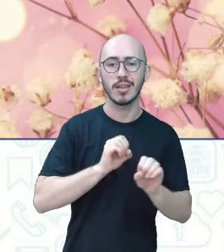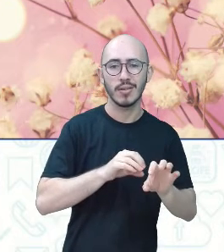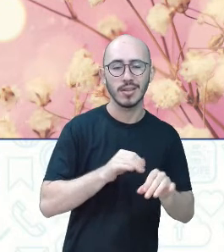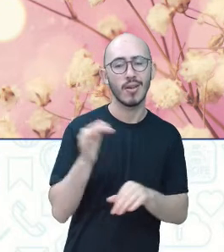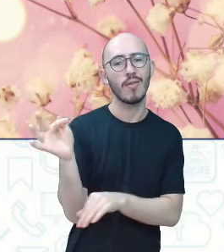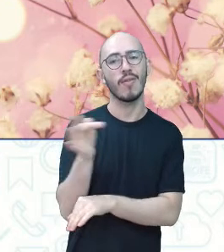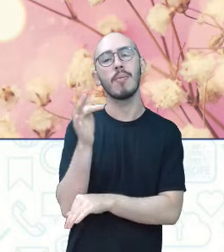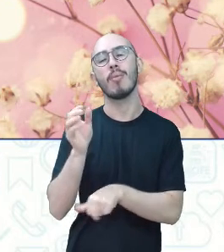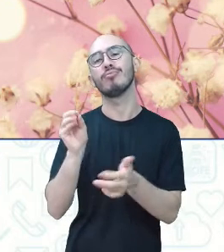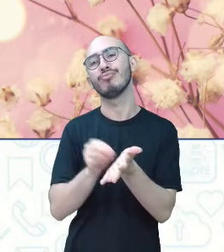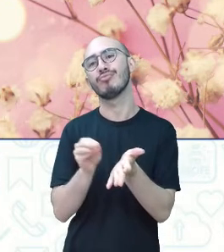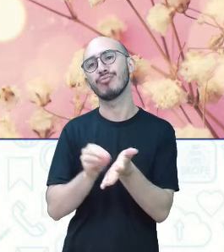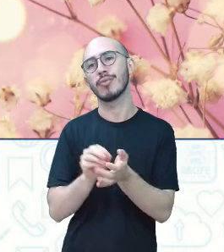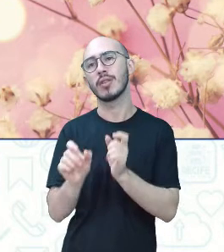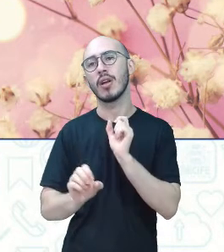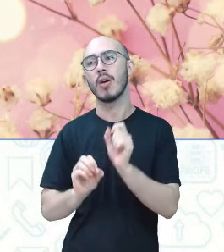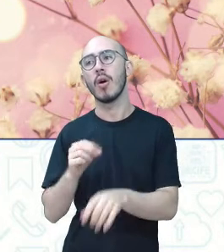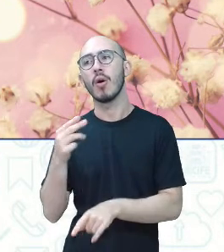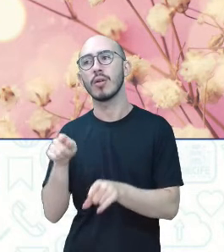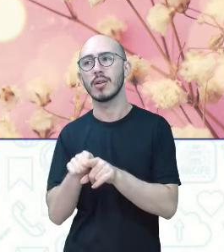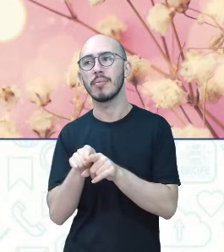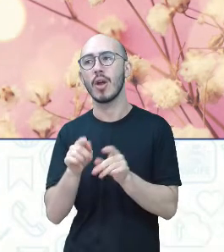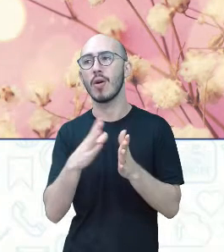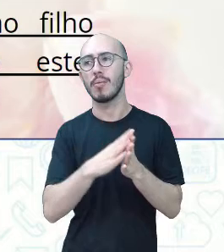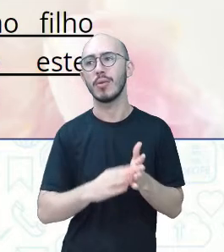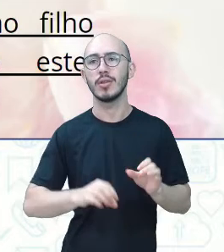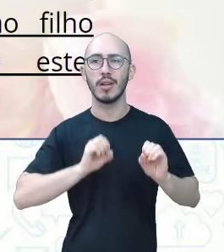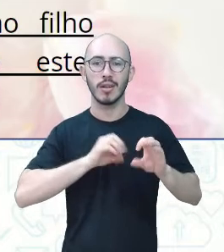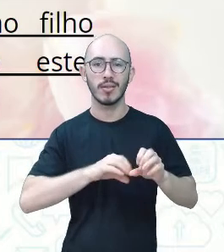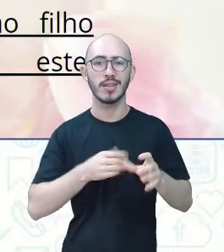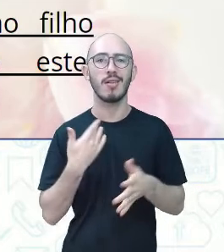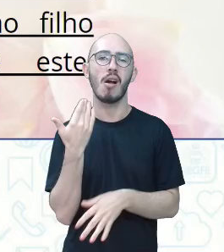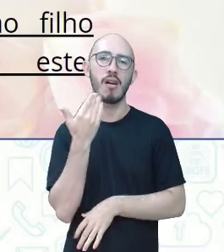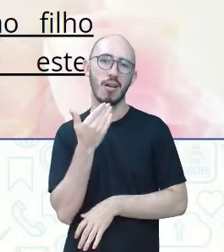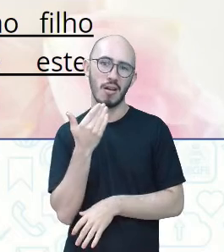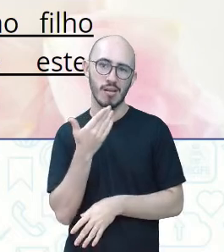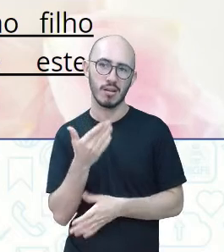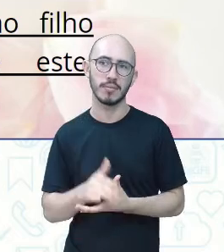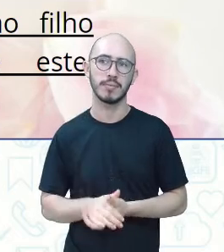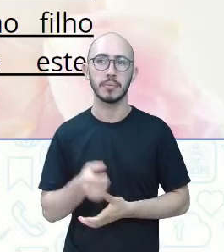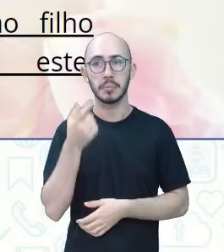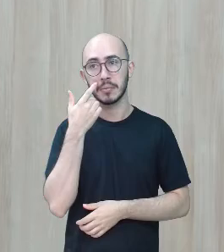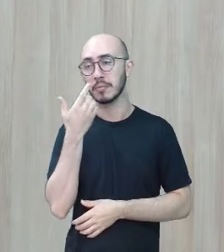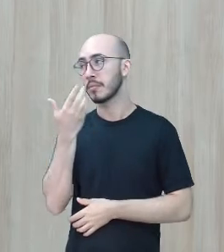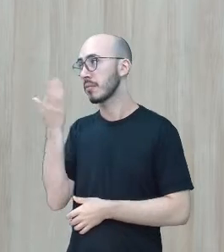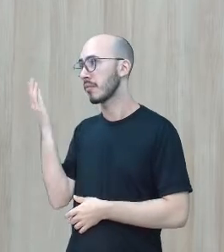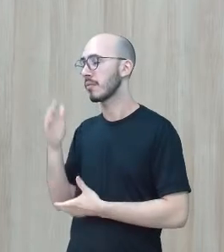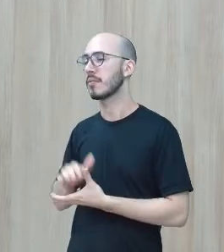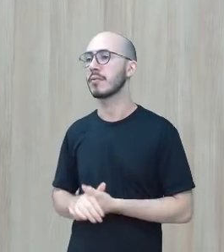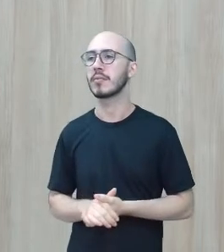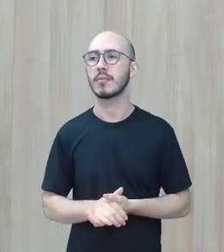formal ou têm acesso a um modelo educacional de qualidade deficitária. E aqui eu trouxe alguns